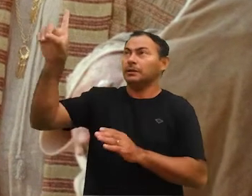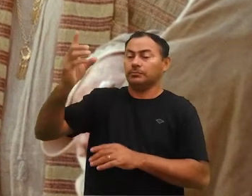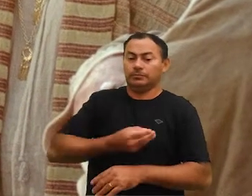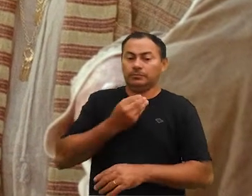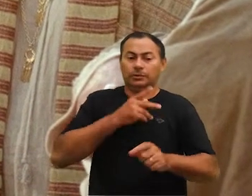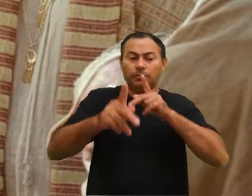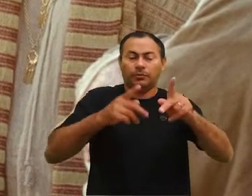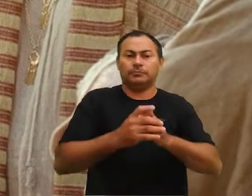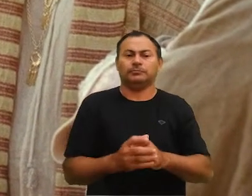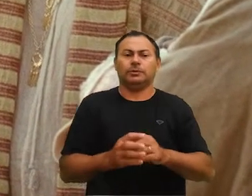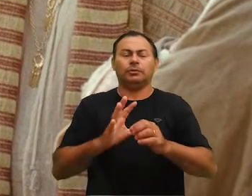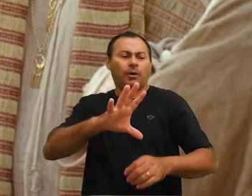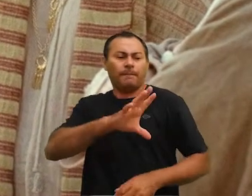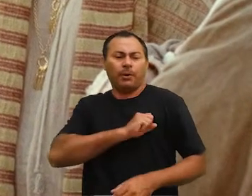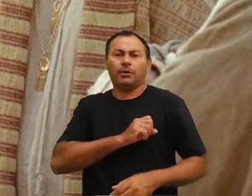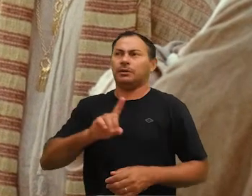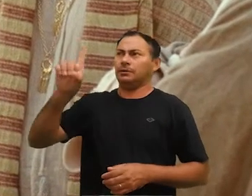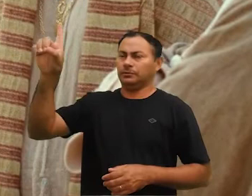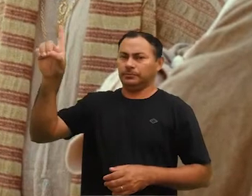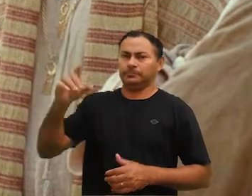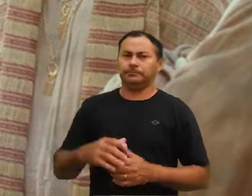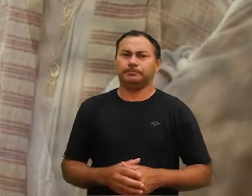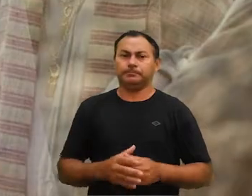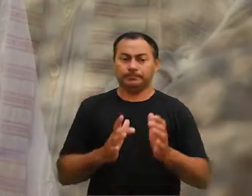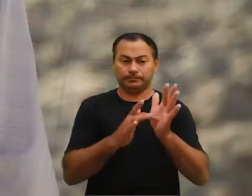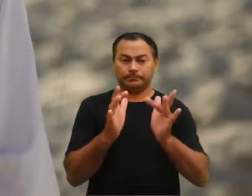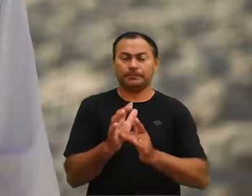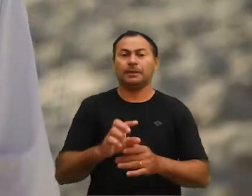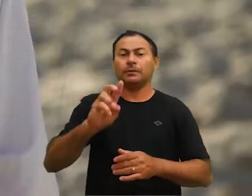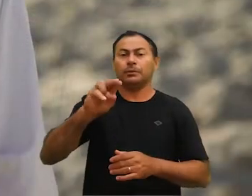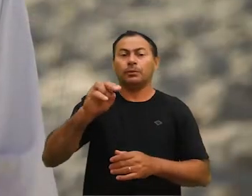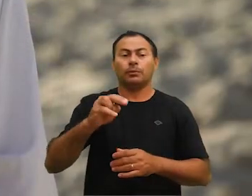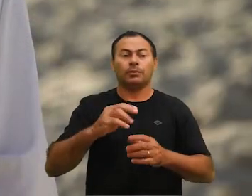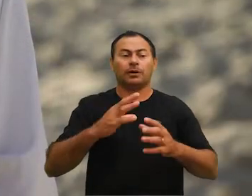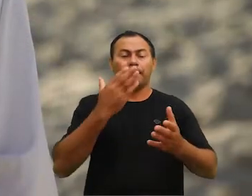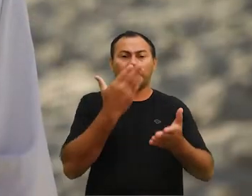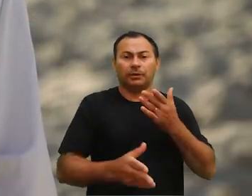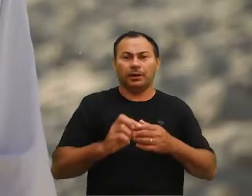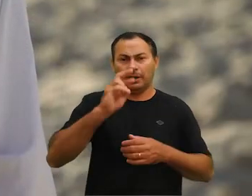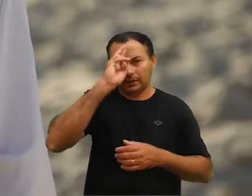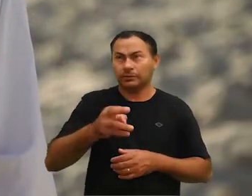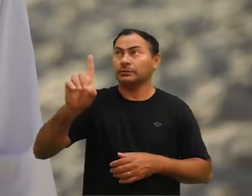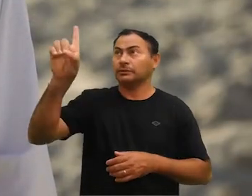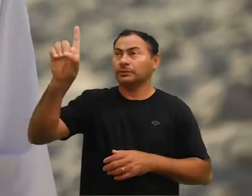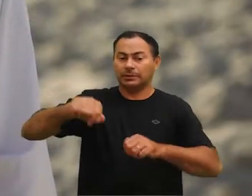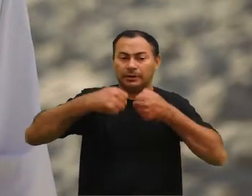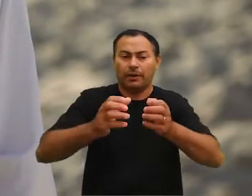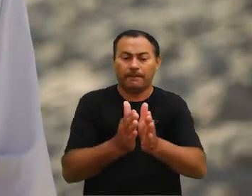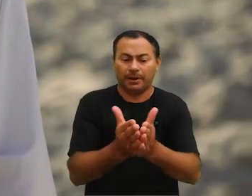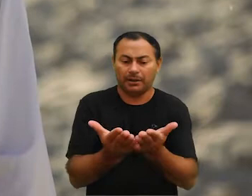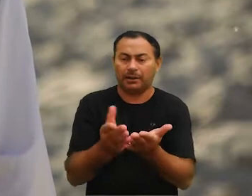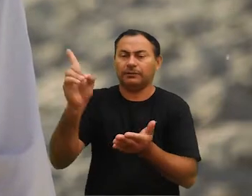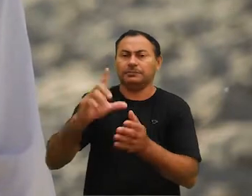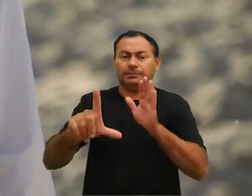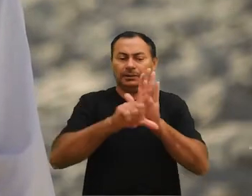vida do povo através do prisma do amor de Deus. Jesus nunca perdeu de vista a razão porque Deus deu a sua